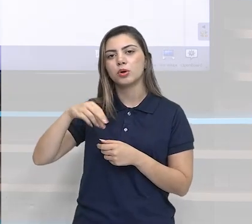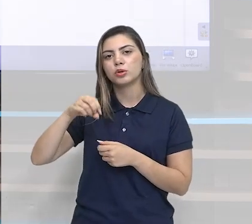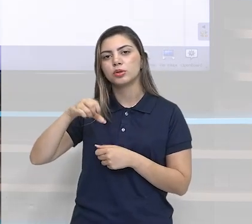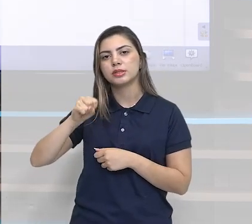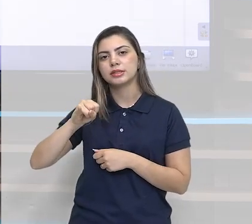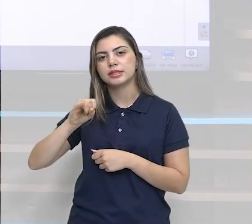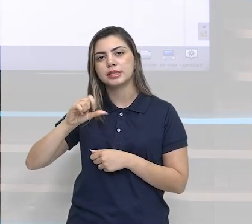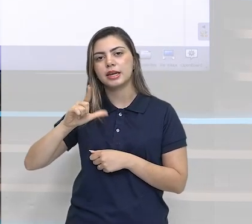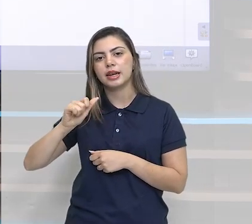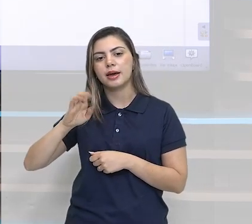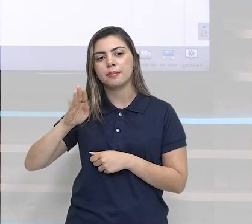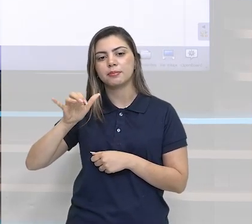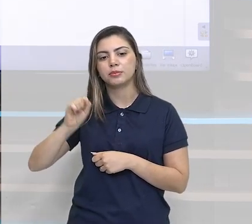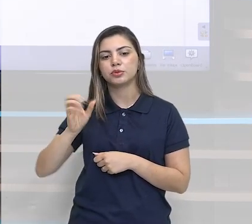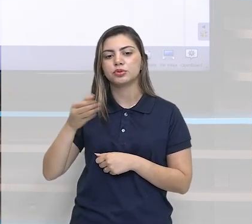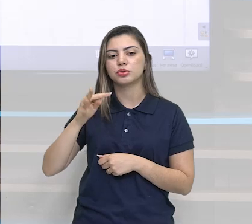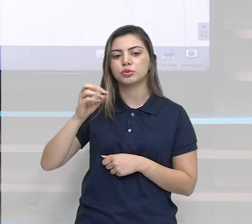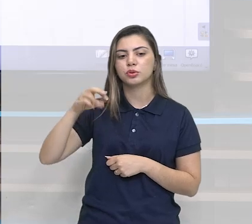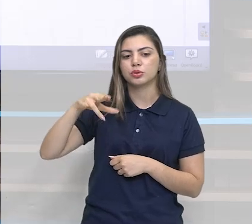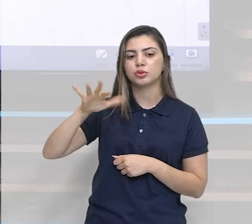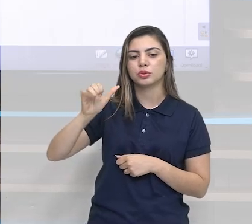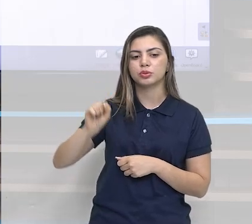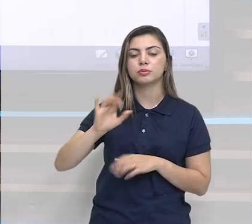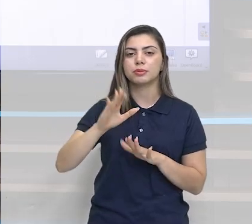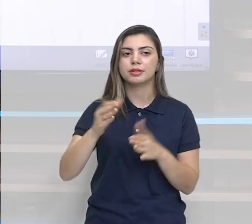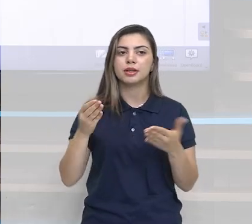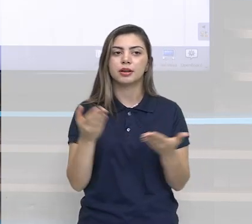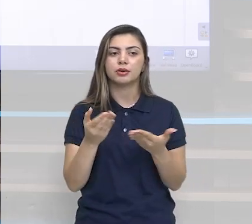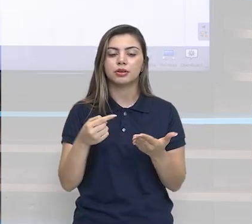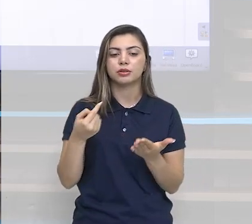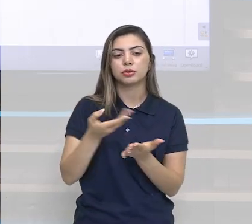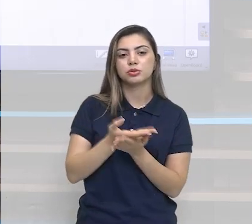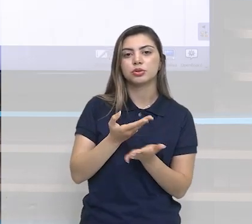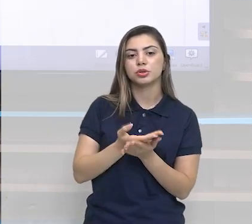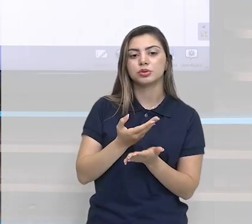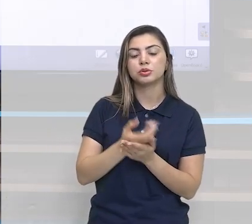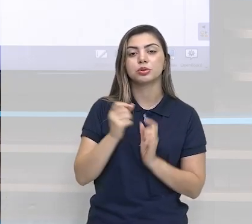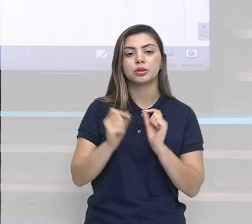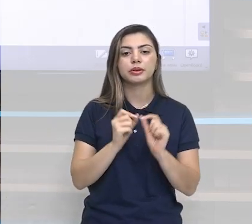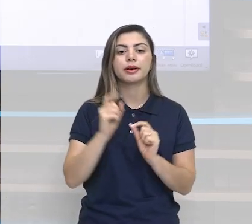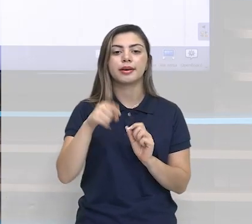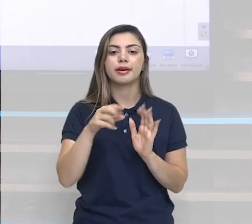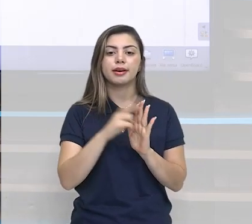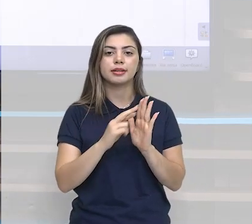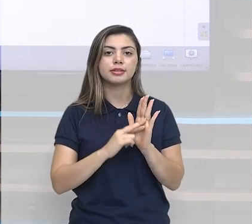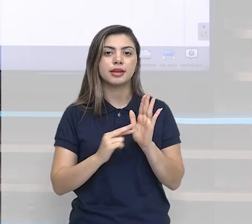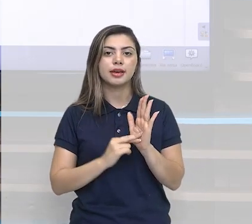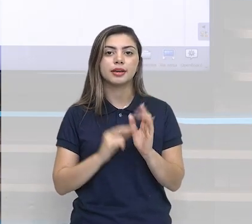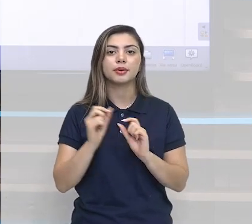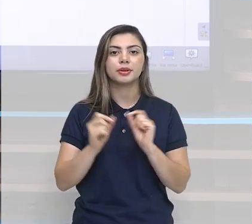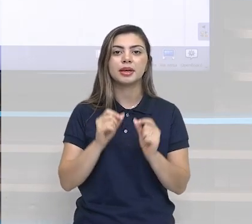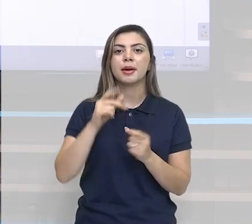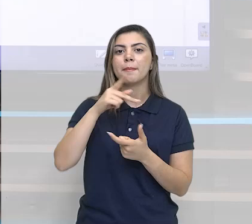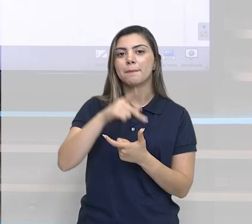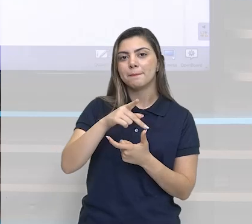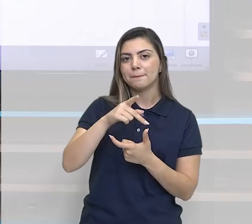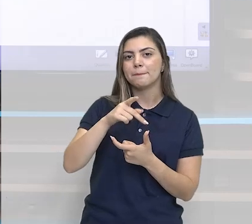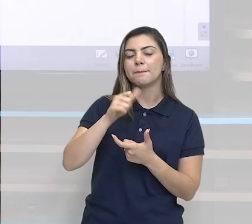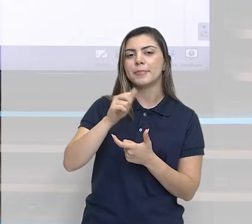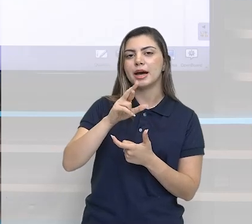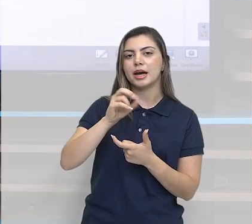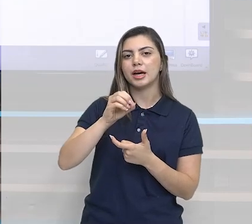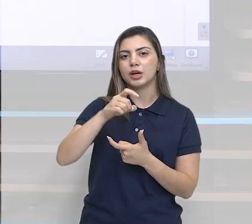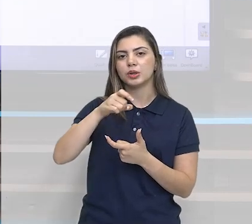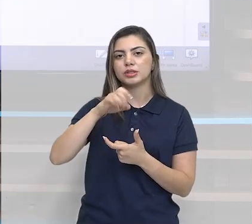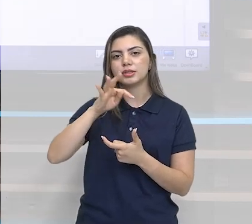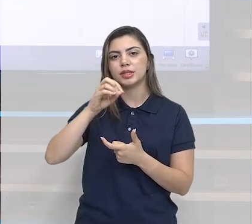e agora nós vamos prosseguir aprendendo sobre a regra das paroxítonas. Tem várias regrinhas